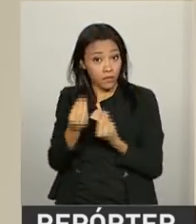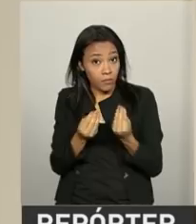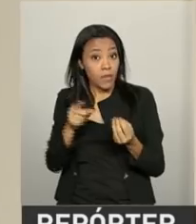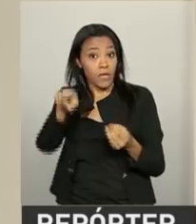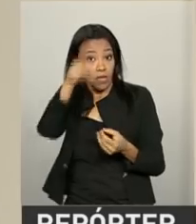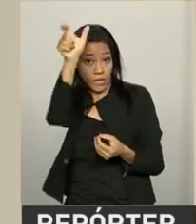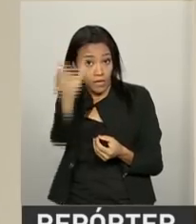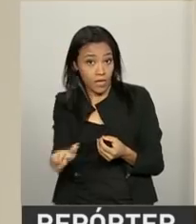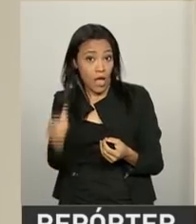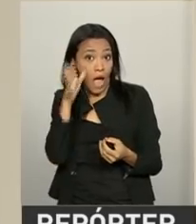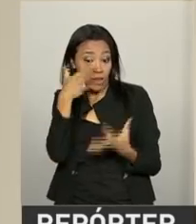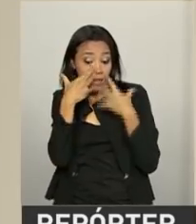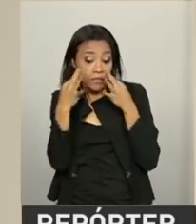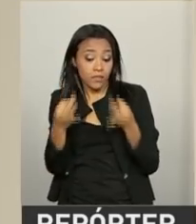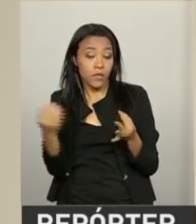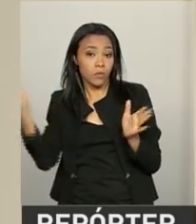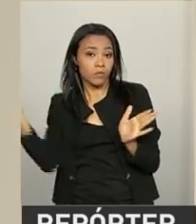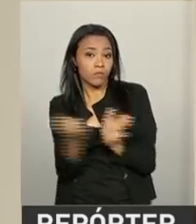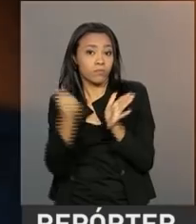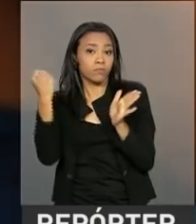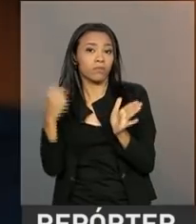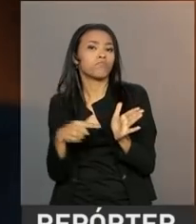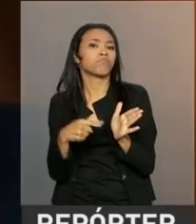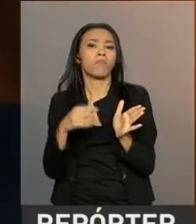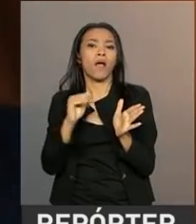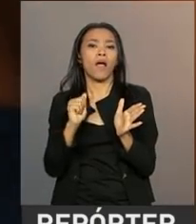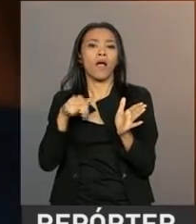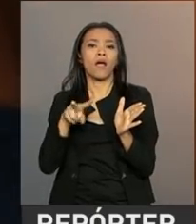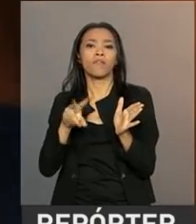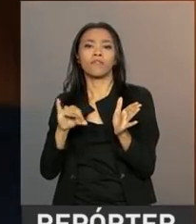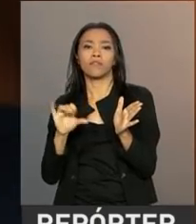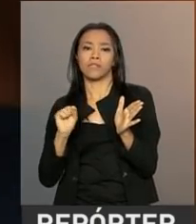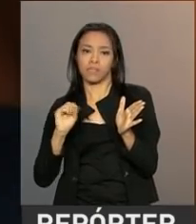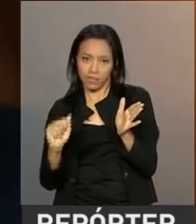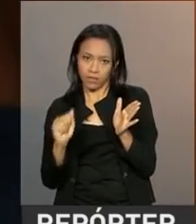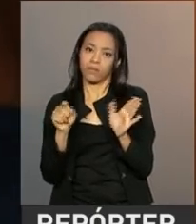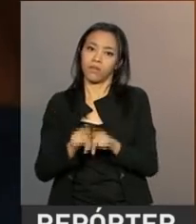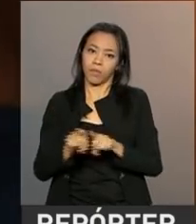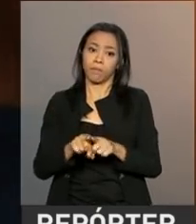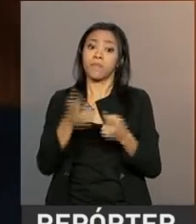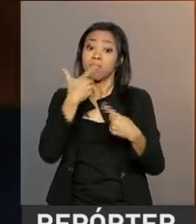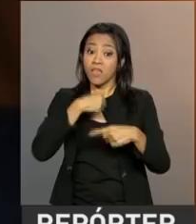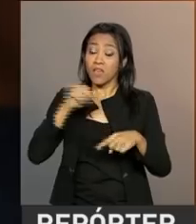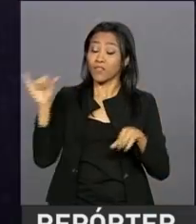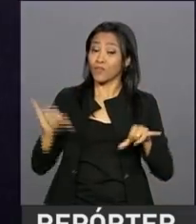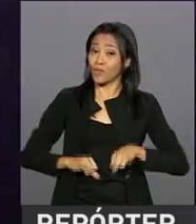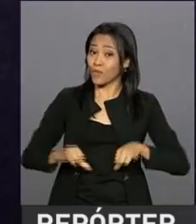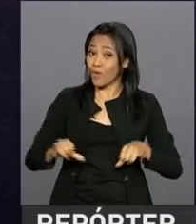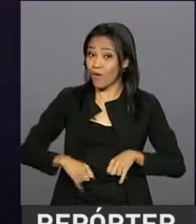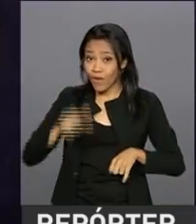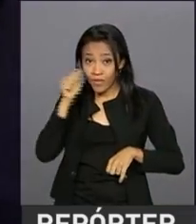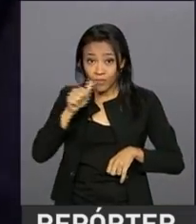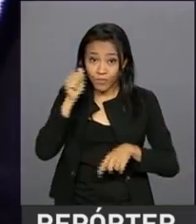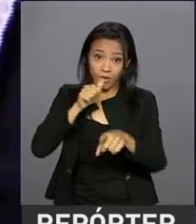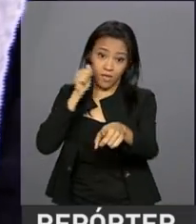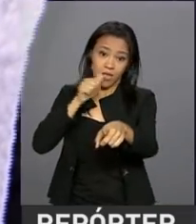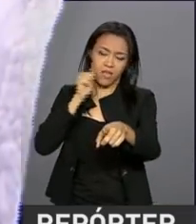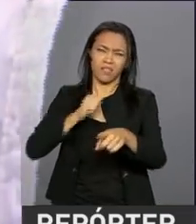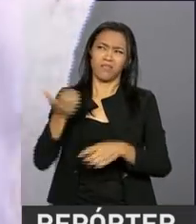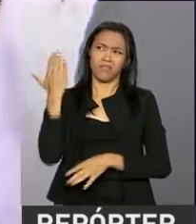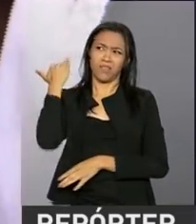Observe se tem o registro da Anvisa no produto quem mais sofre neste período são as mulheres grávidas que desde abril de